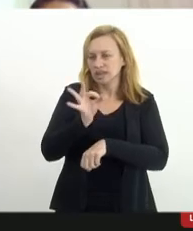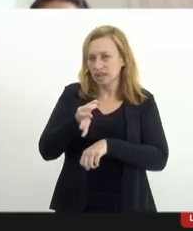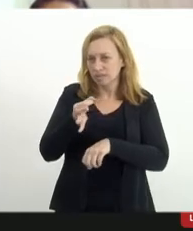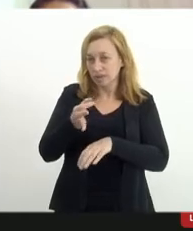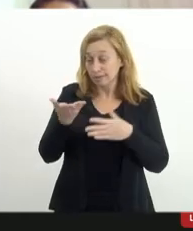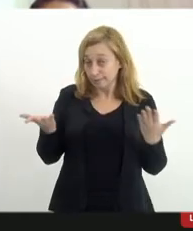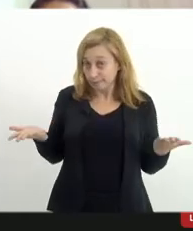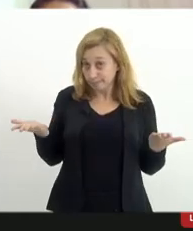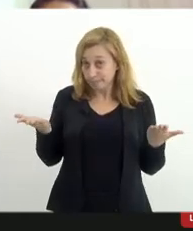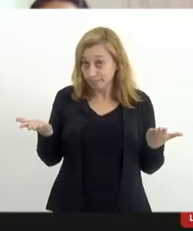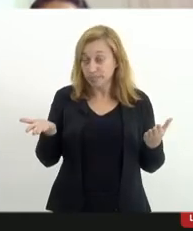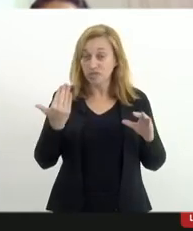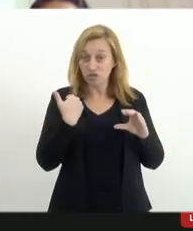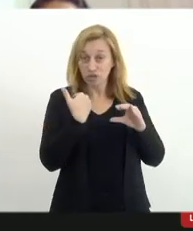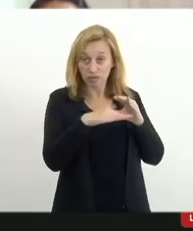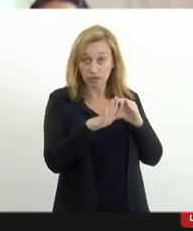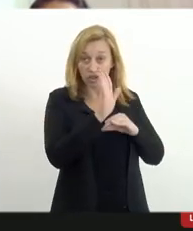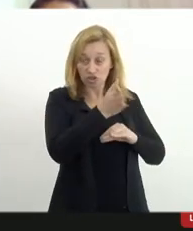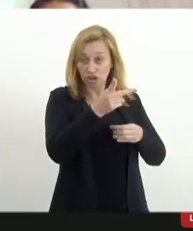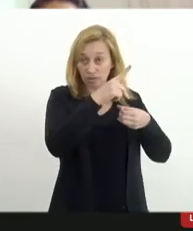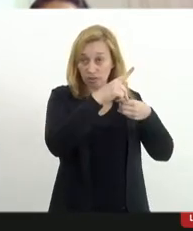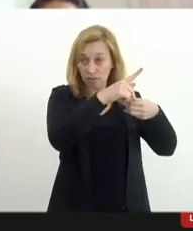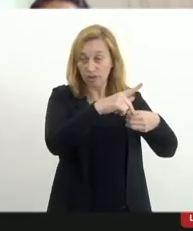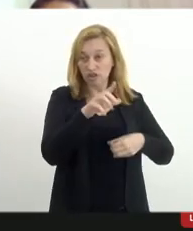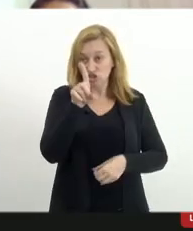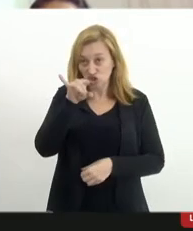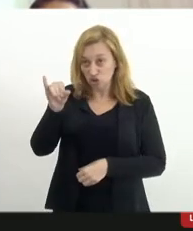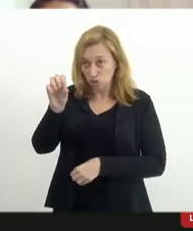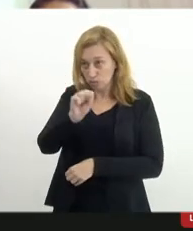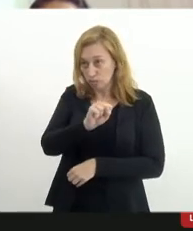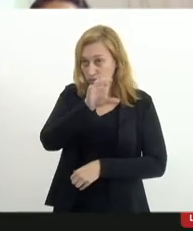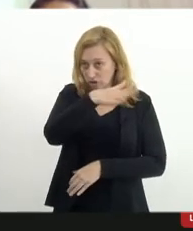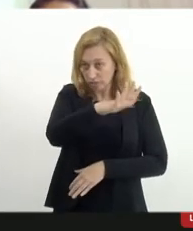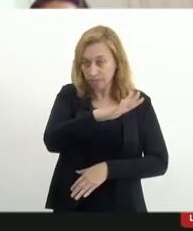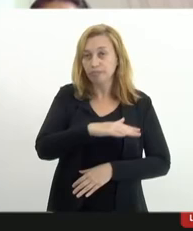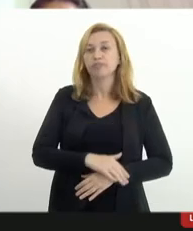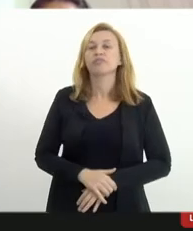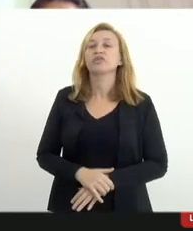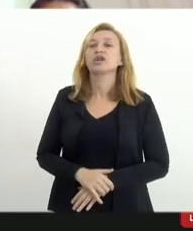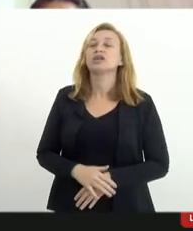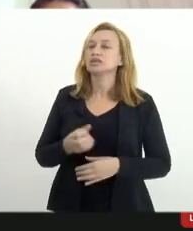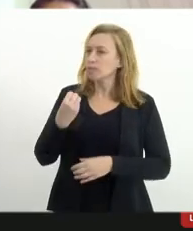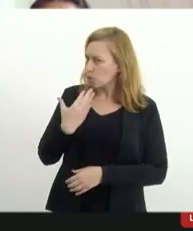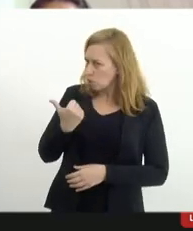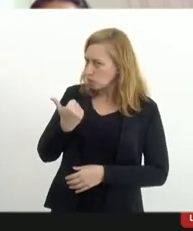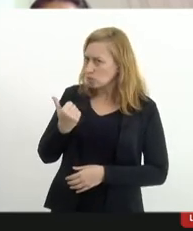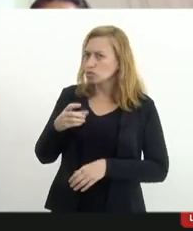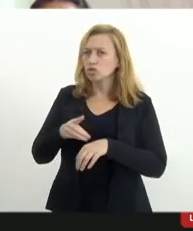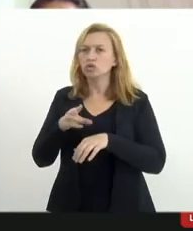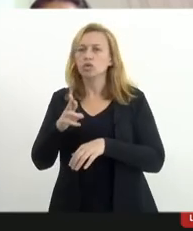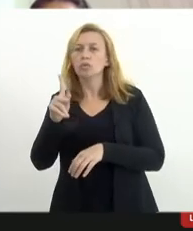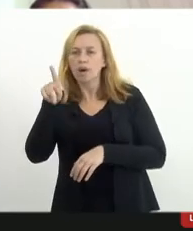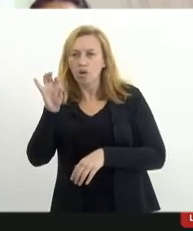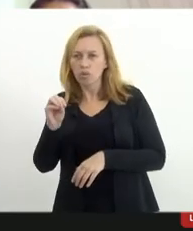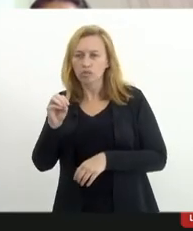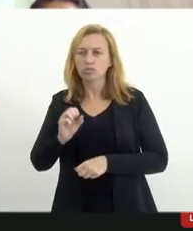não preciso mandar para ela, que já foi, né? Já foi no dia 8. Está bem assim, doutor Paulo Henrique?